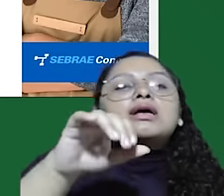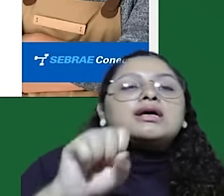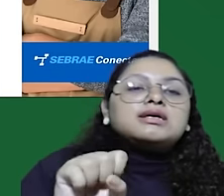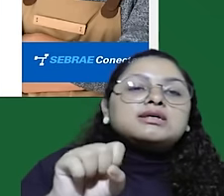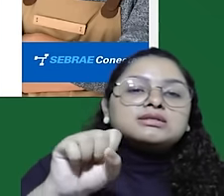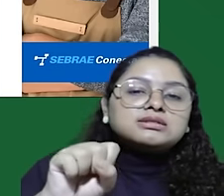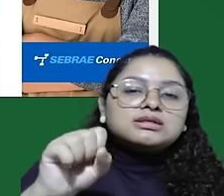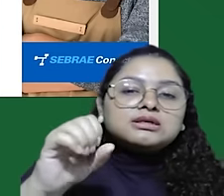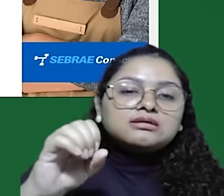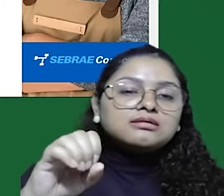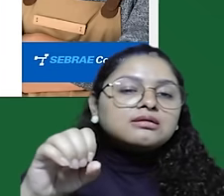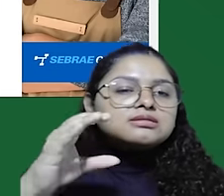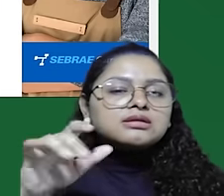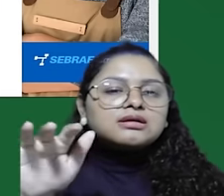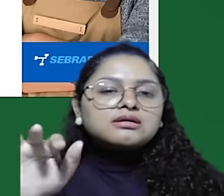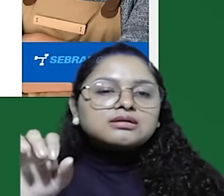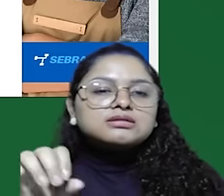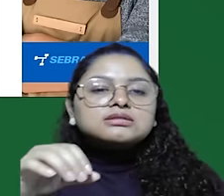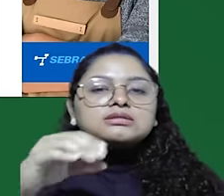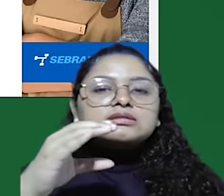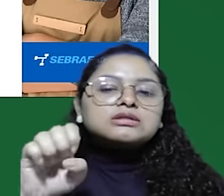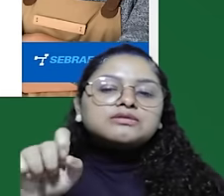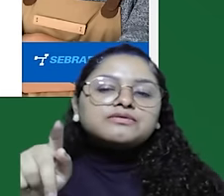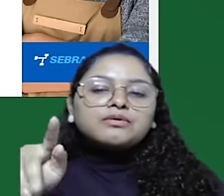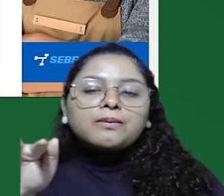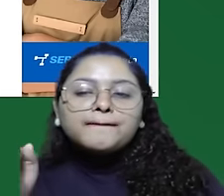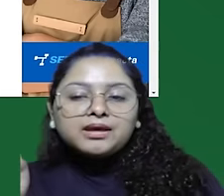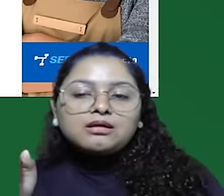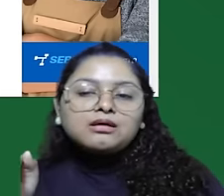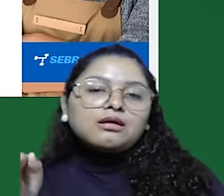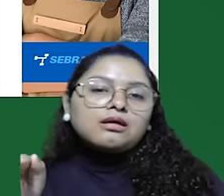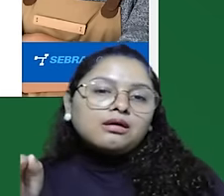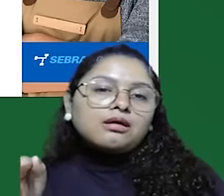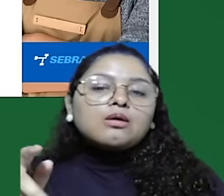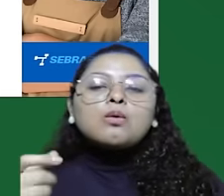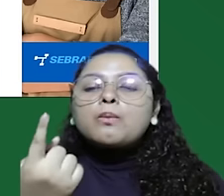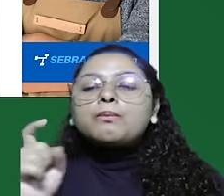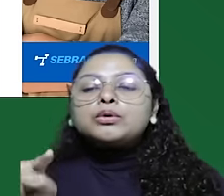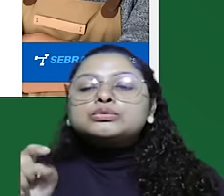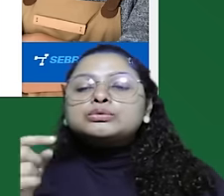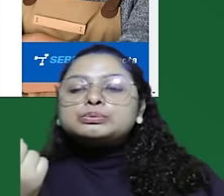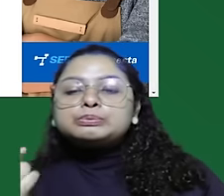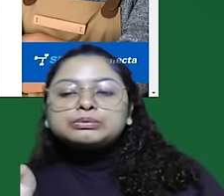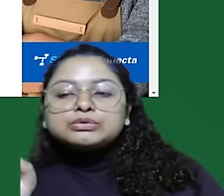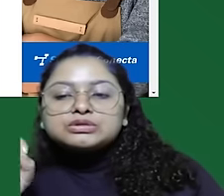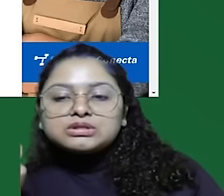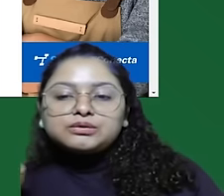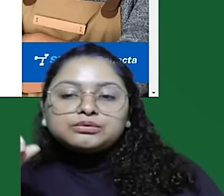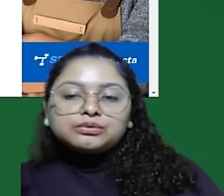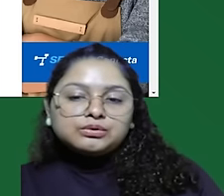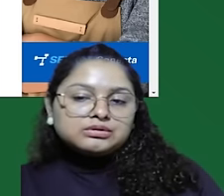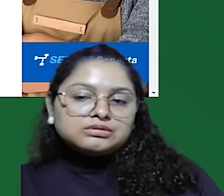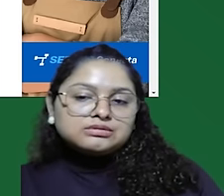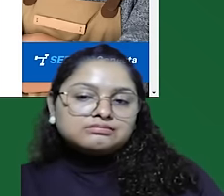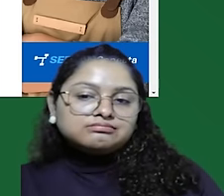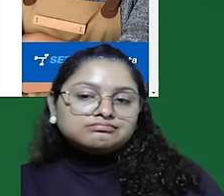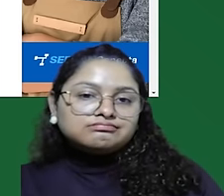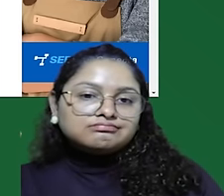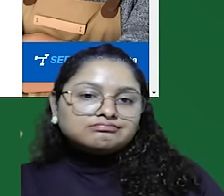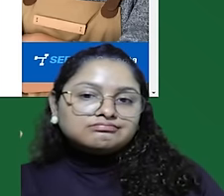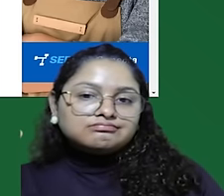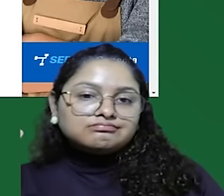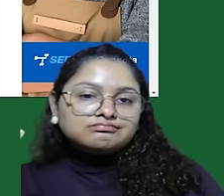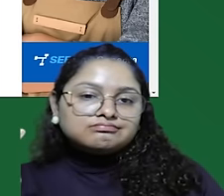né ah é a cfop 1.1.02 a compra para comercialização